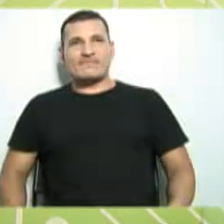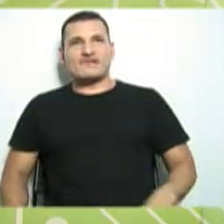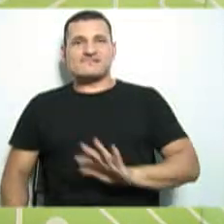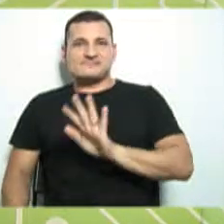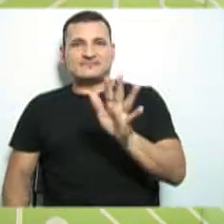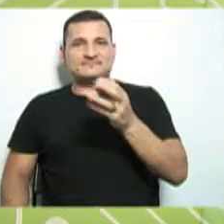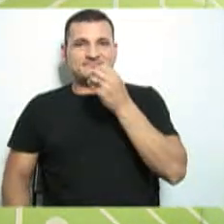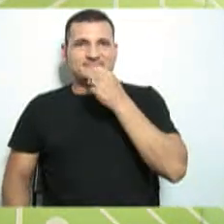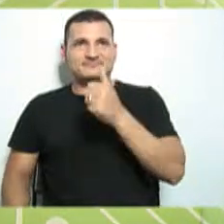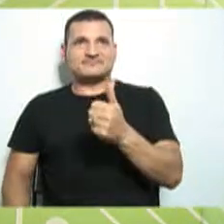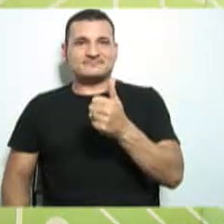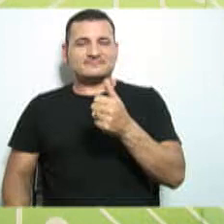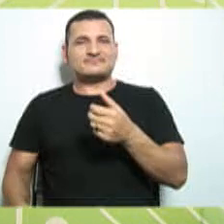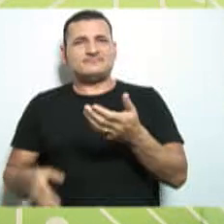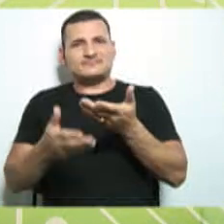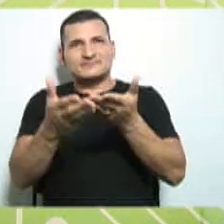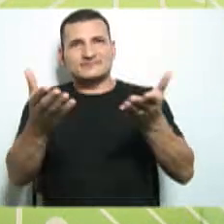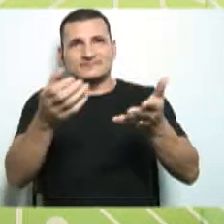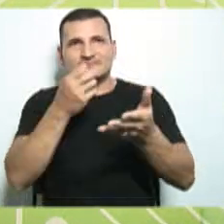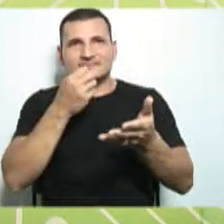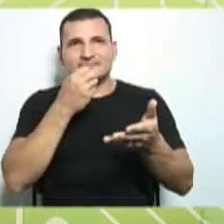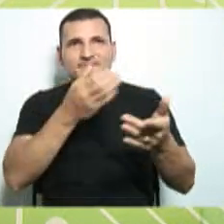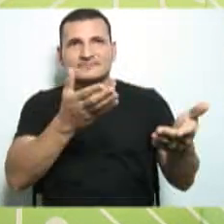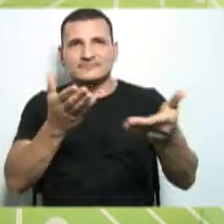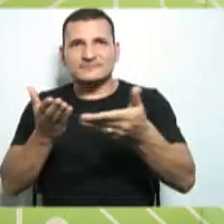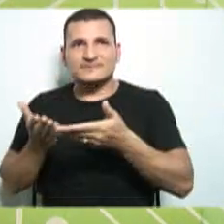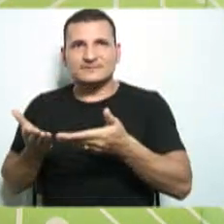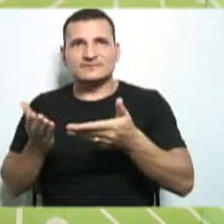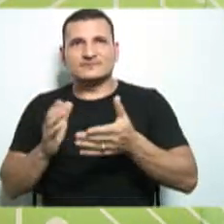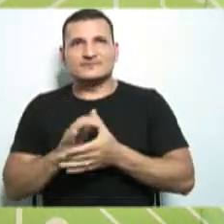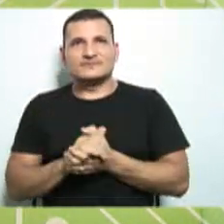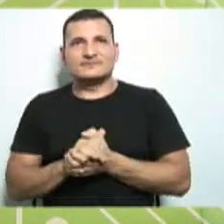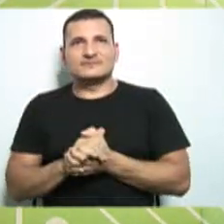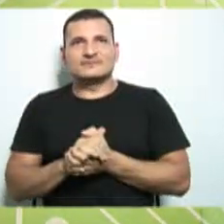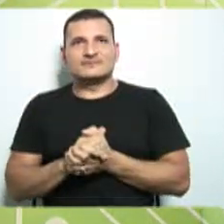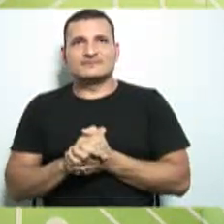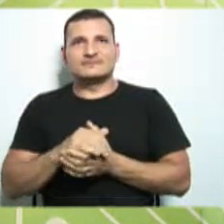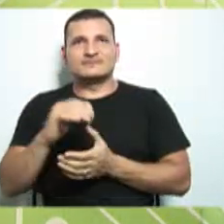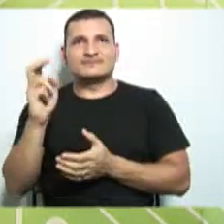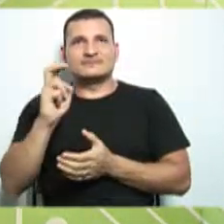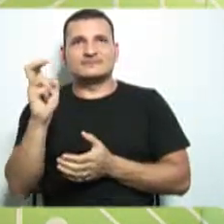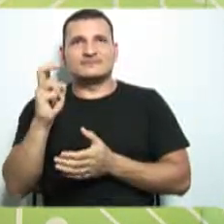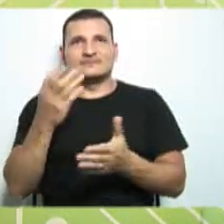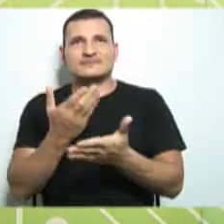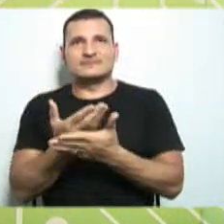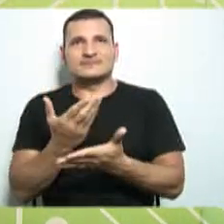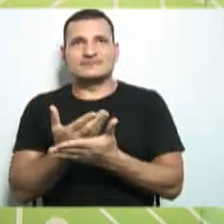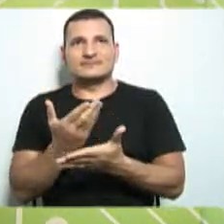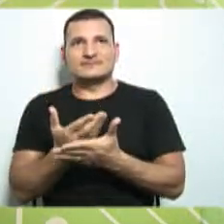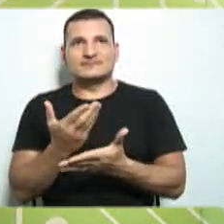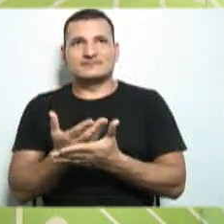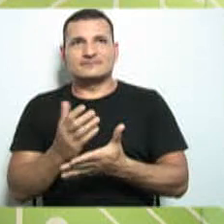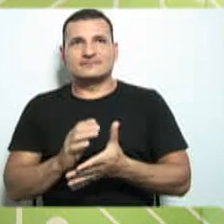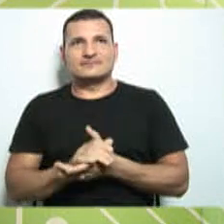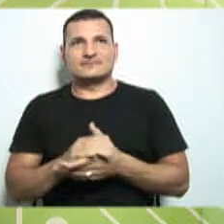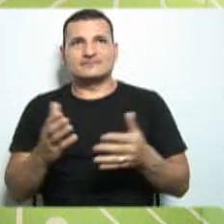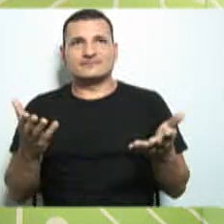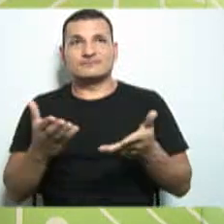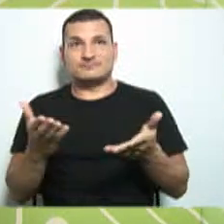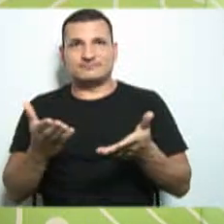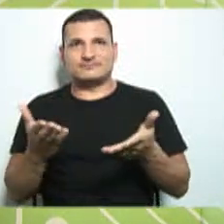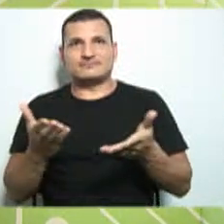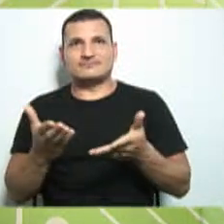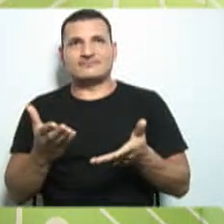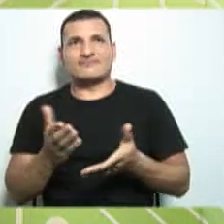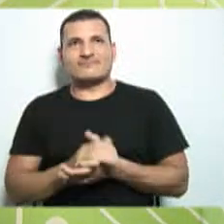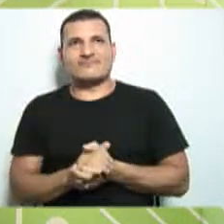Aí, tudo bem? Seja muito bem-vindo, né, à nossa quinta aula. Meu querido, estamos chegando ao fim, né,